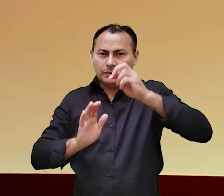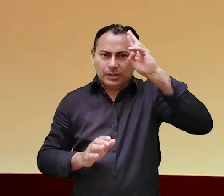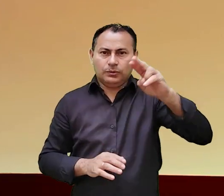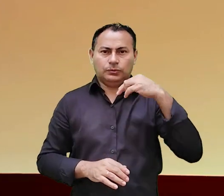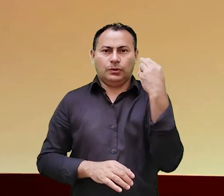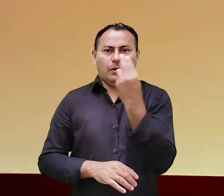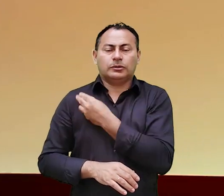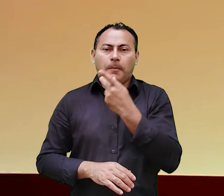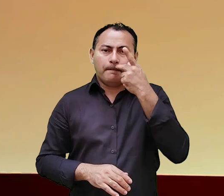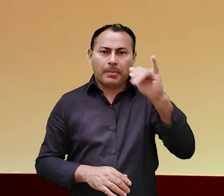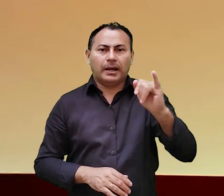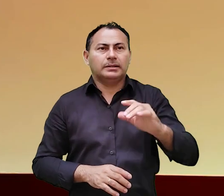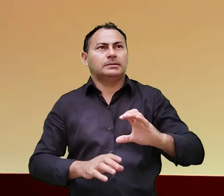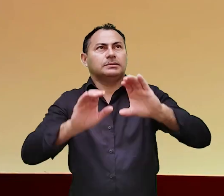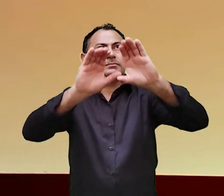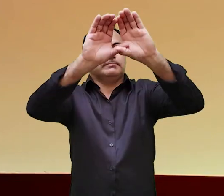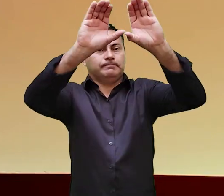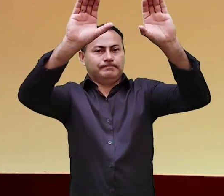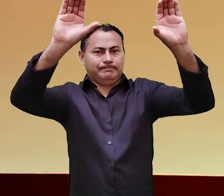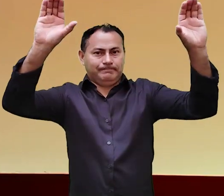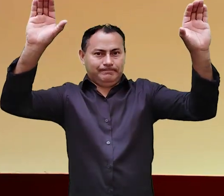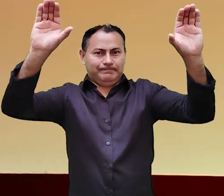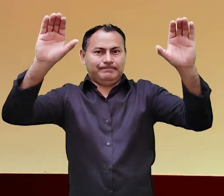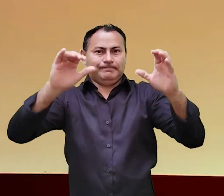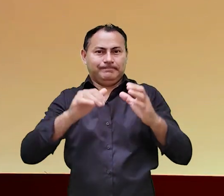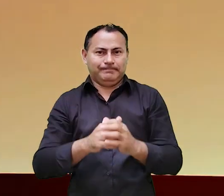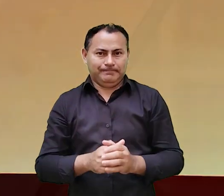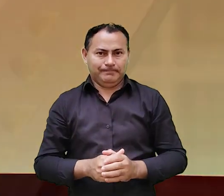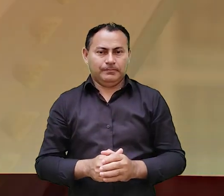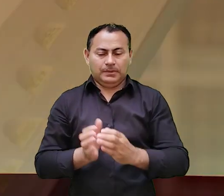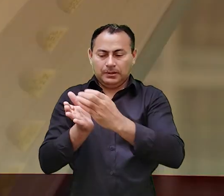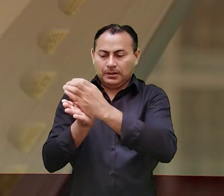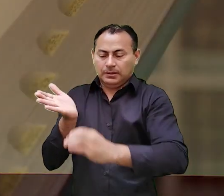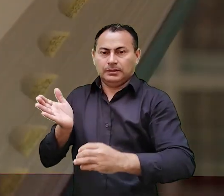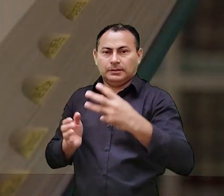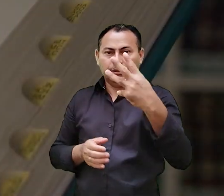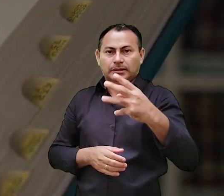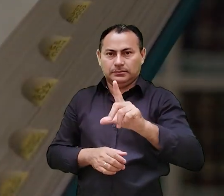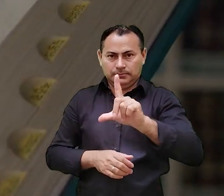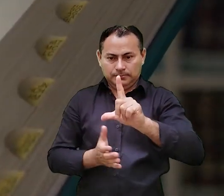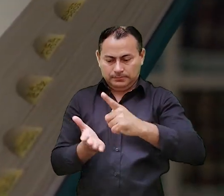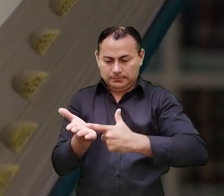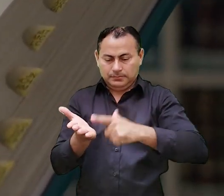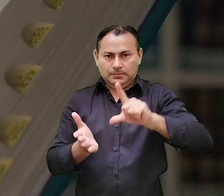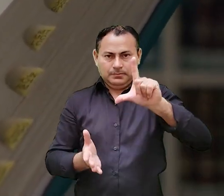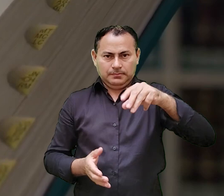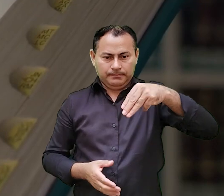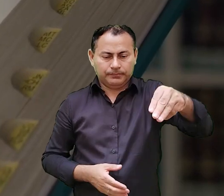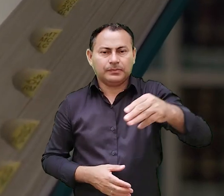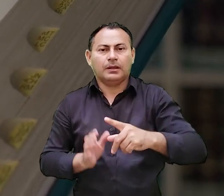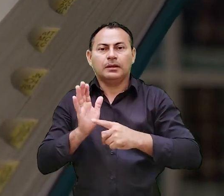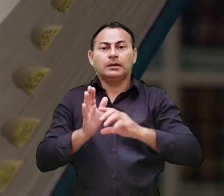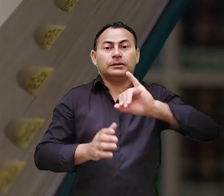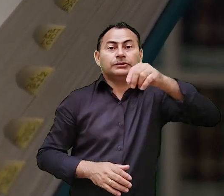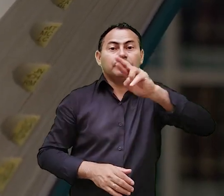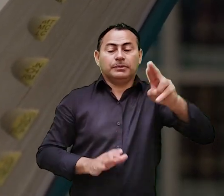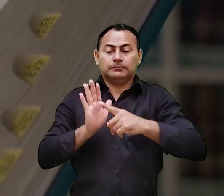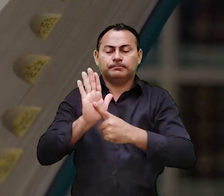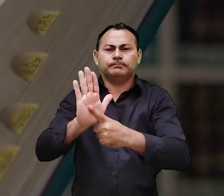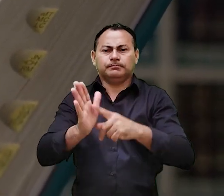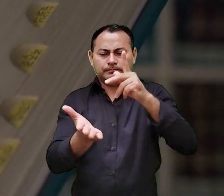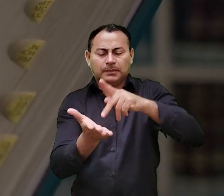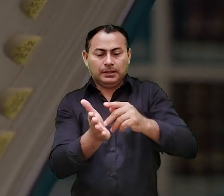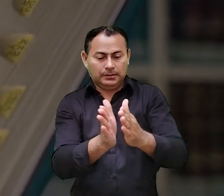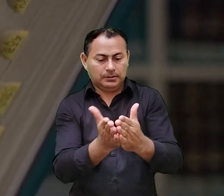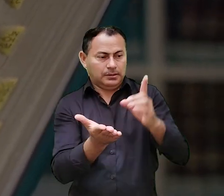de que o Senhor é nosso Pai Celeste. No capítulo 3 de Lamentações, Jeremias expõe uma verdade